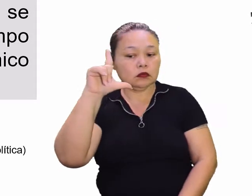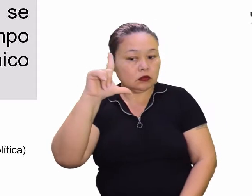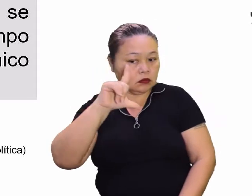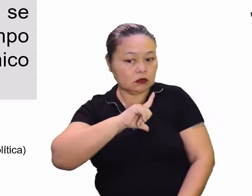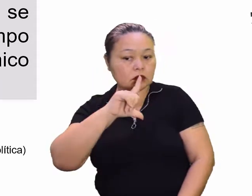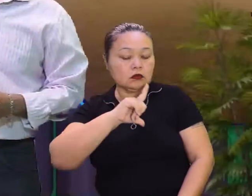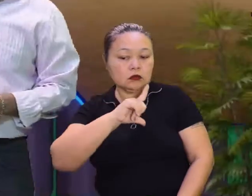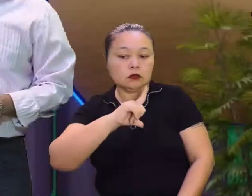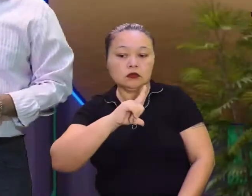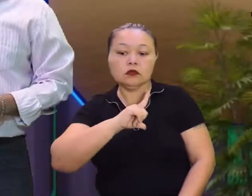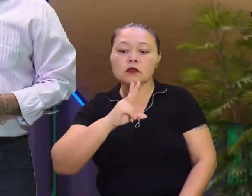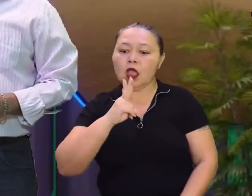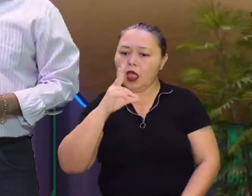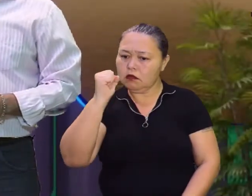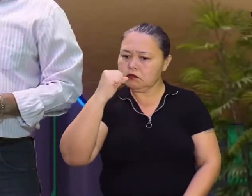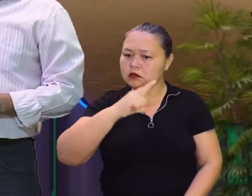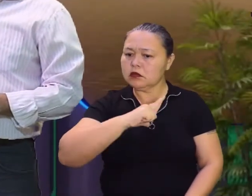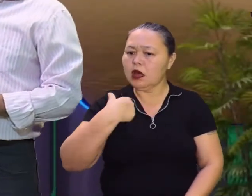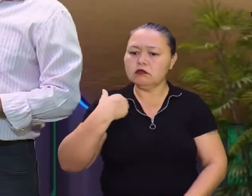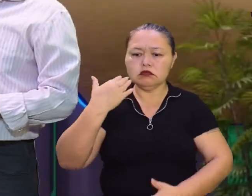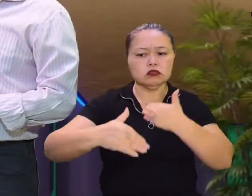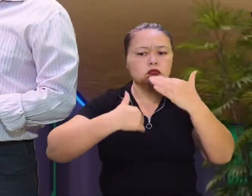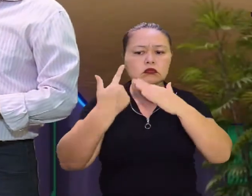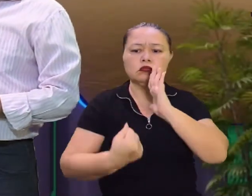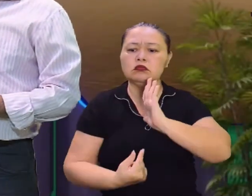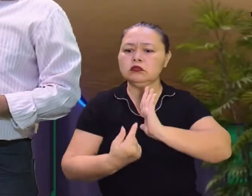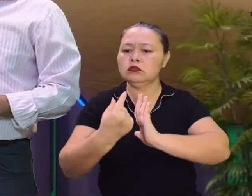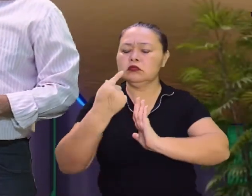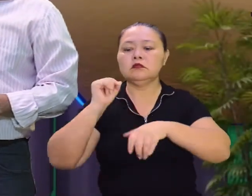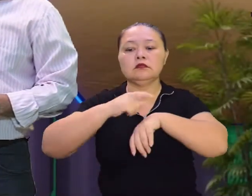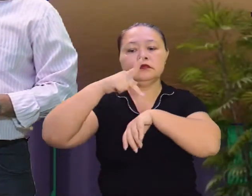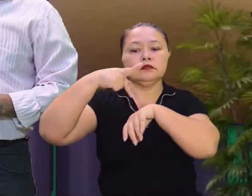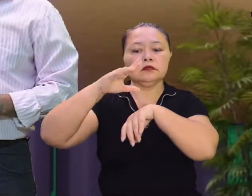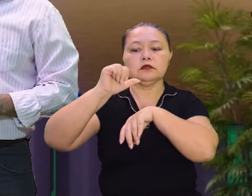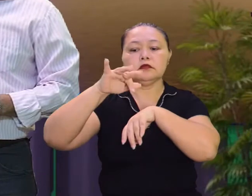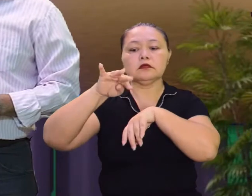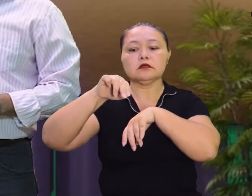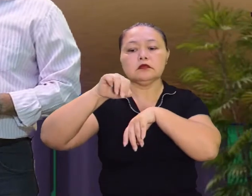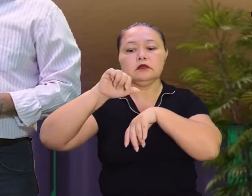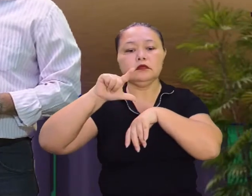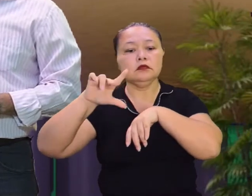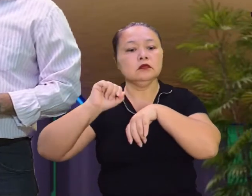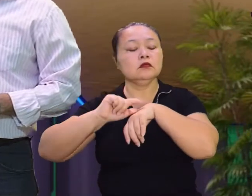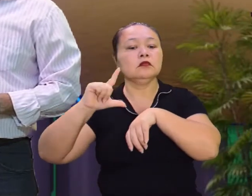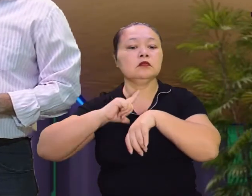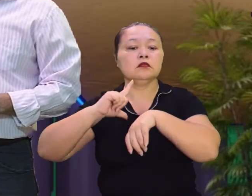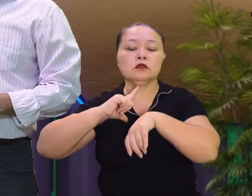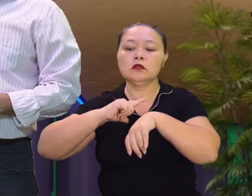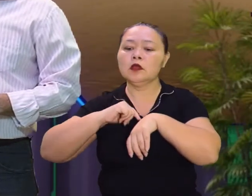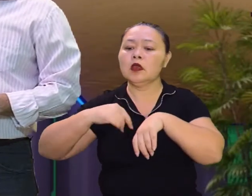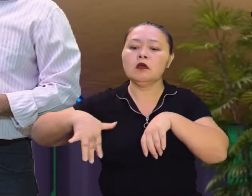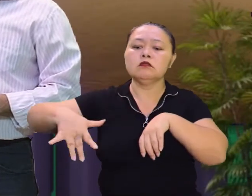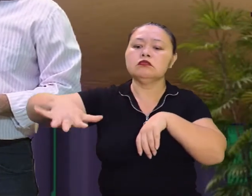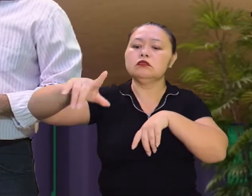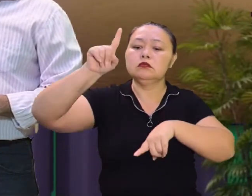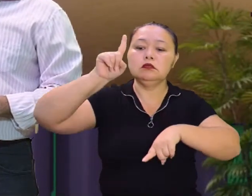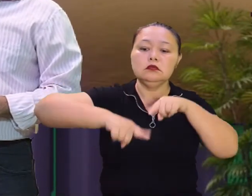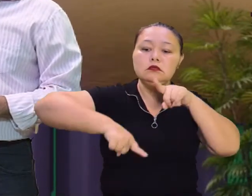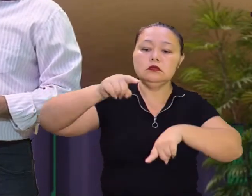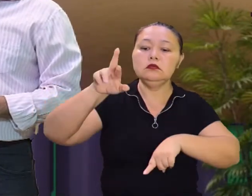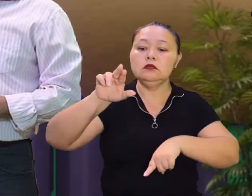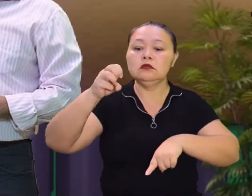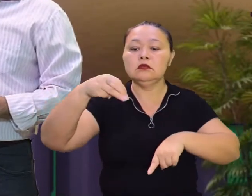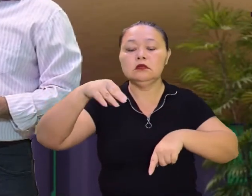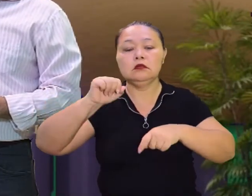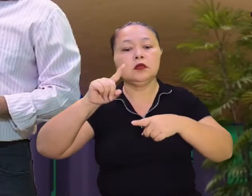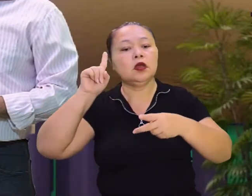esse grande potencial para crescimento. Por ser um país continental, nós temos abundância de matérias-primas,